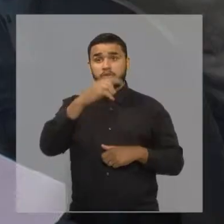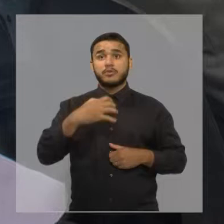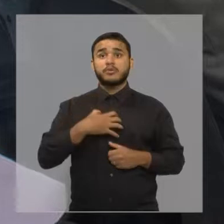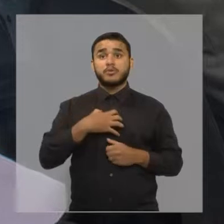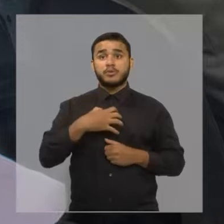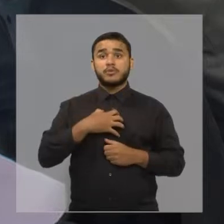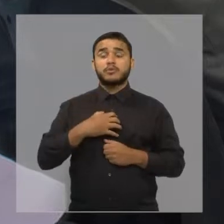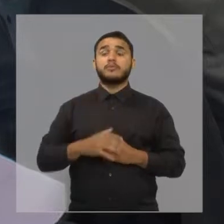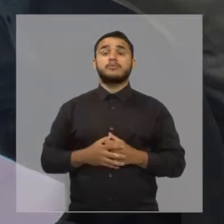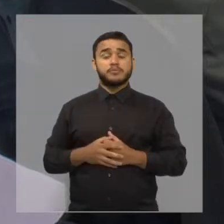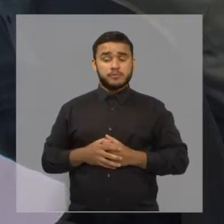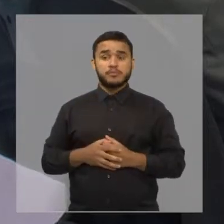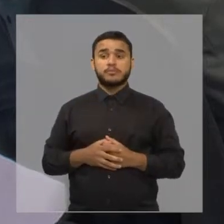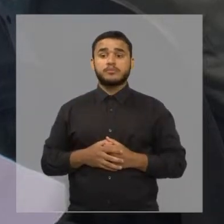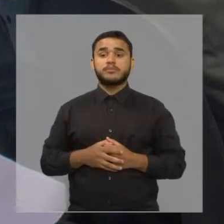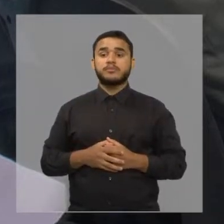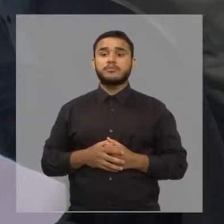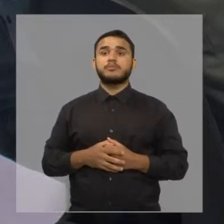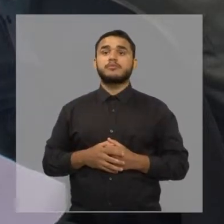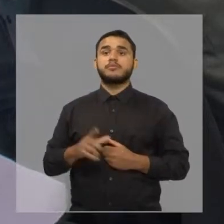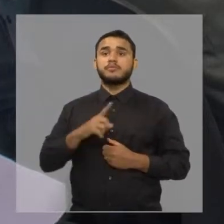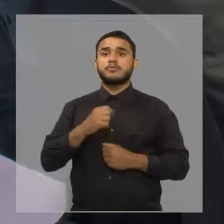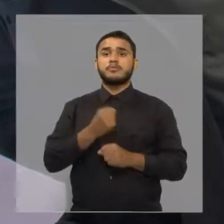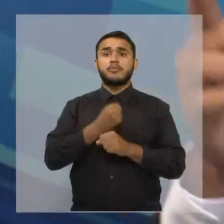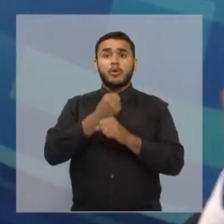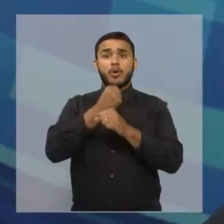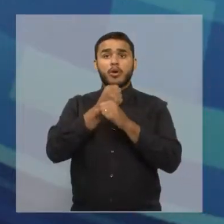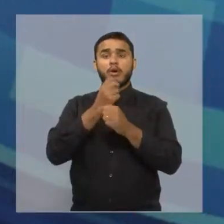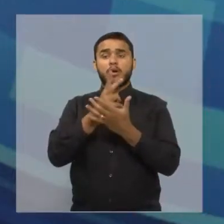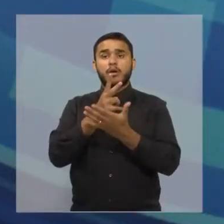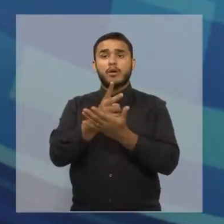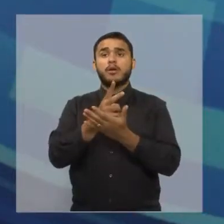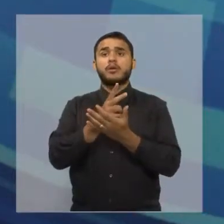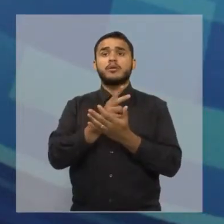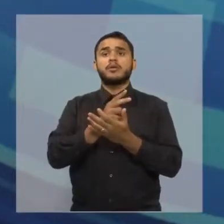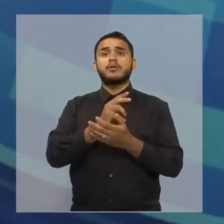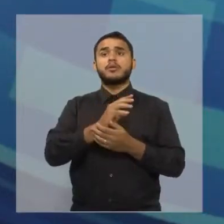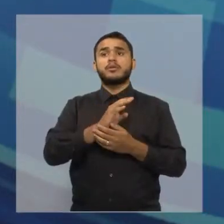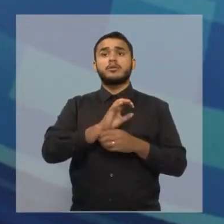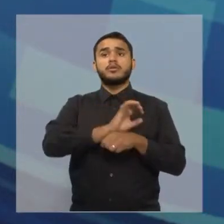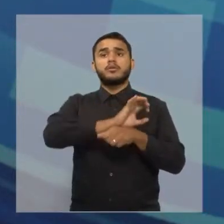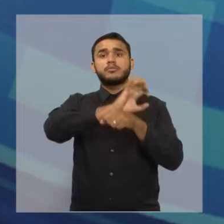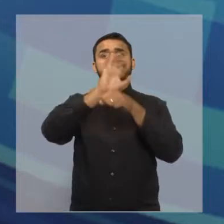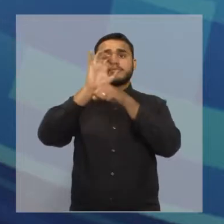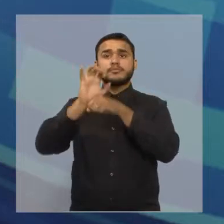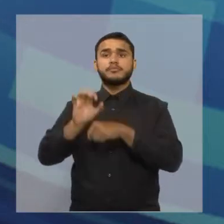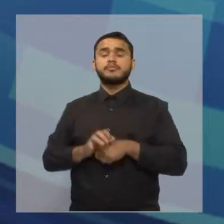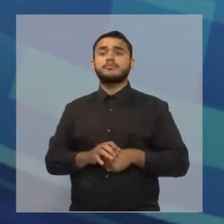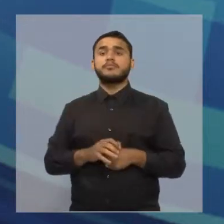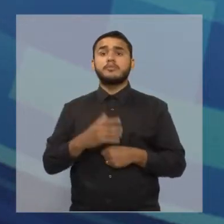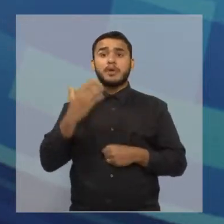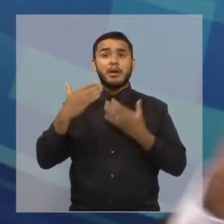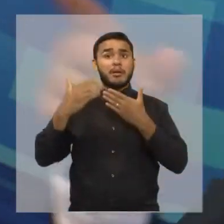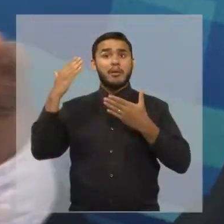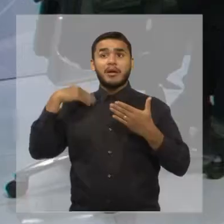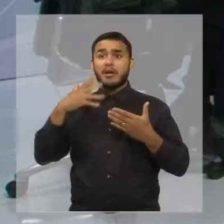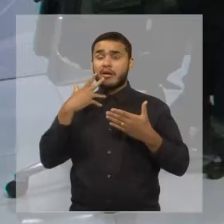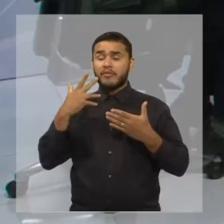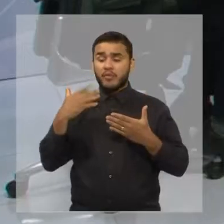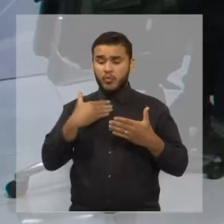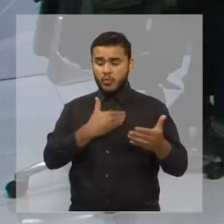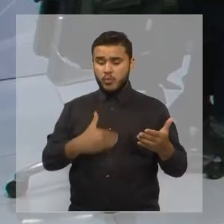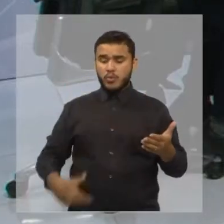obra, a continuidade das obras. Num país onde se costumava interromper obras de governos anteriores, está